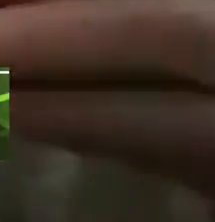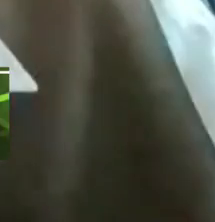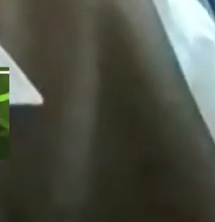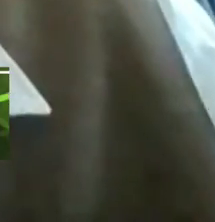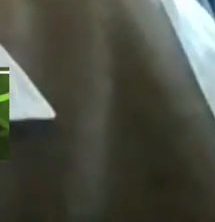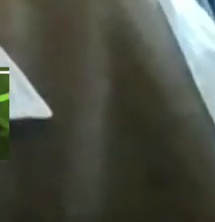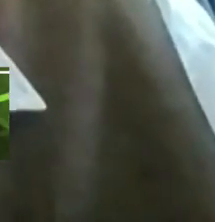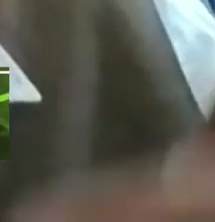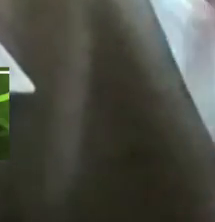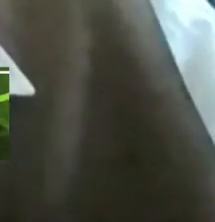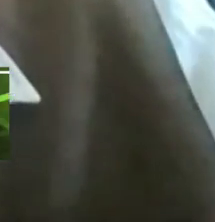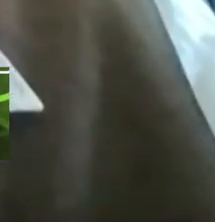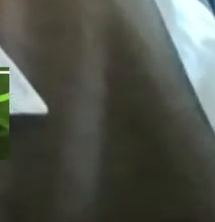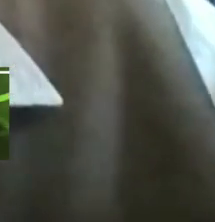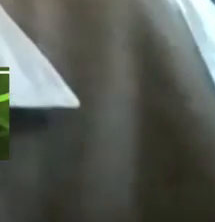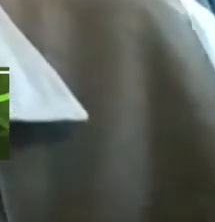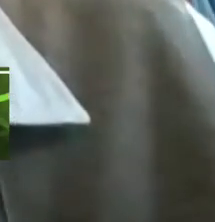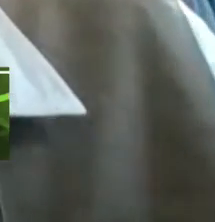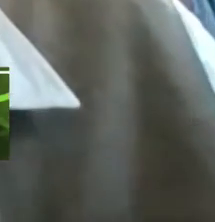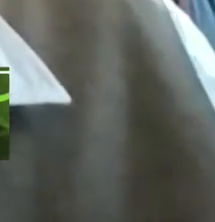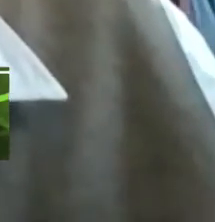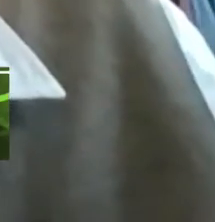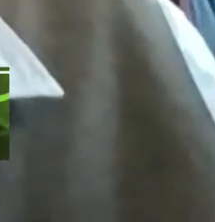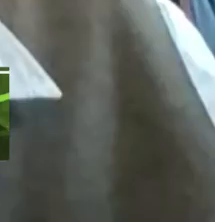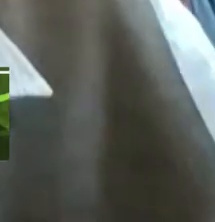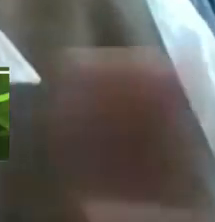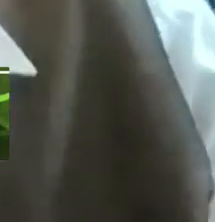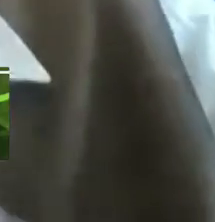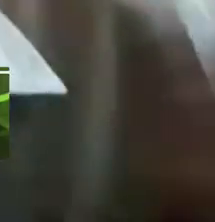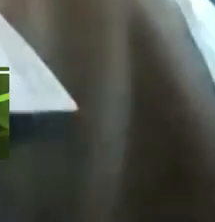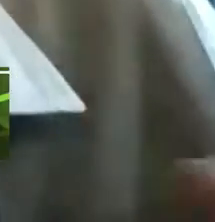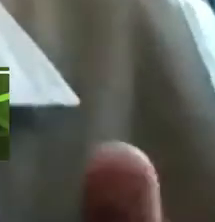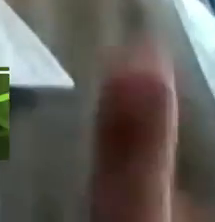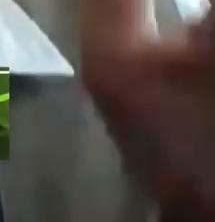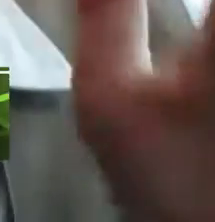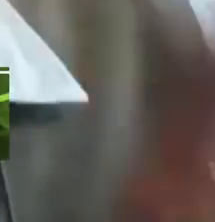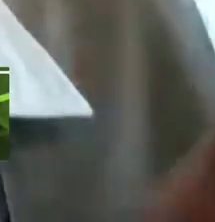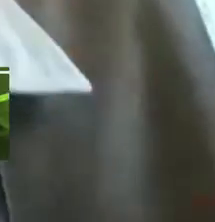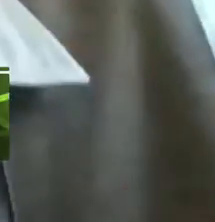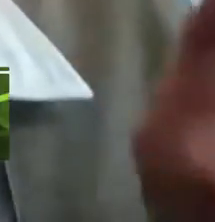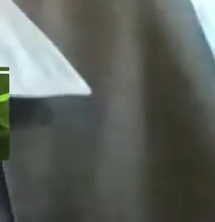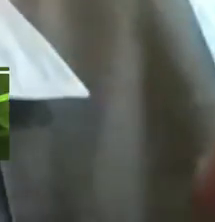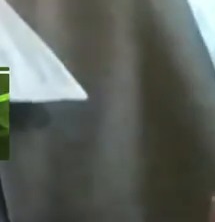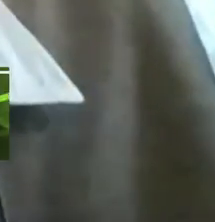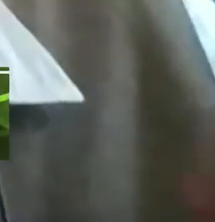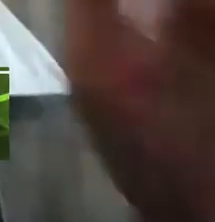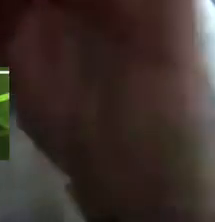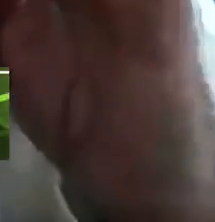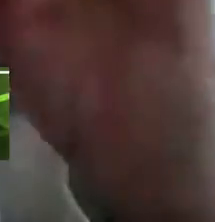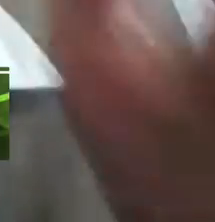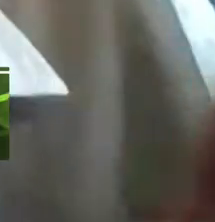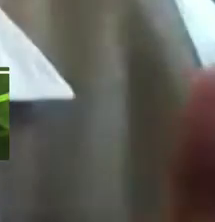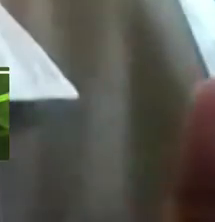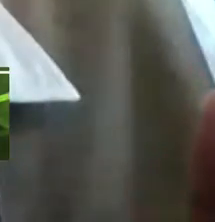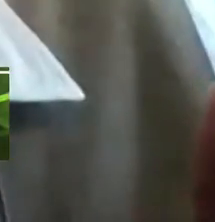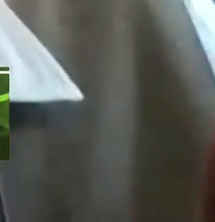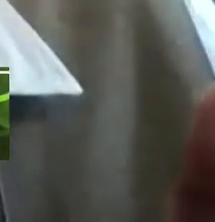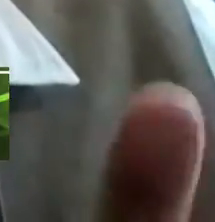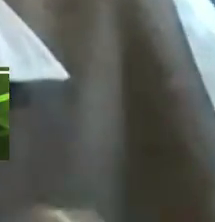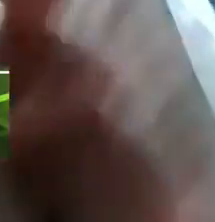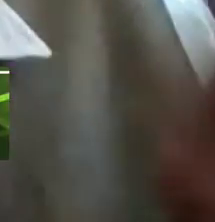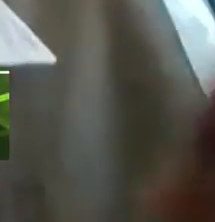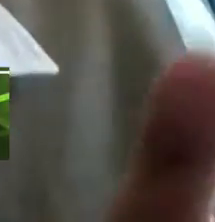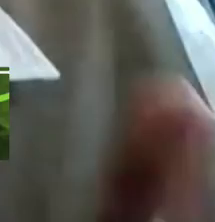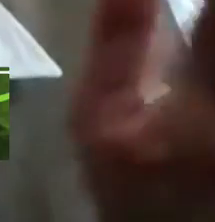conseguimos sustar decretos do secretário anterior que atropelava você não basta fazer a lei você tem que ficar de olho